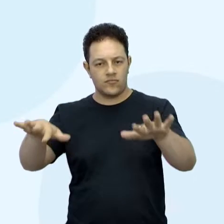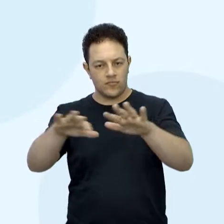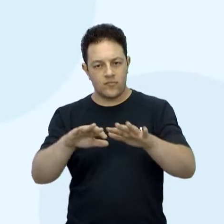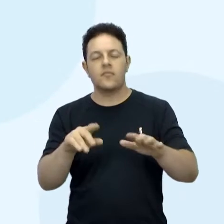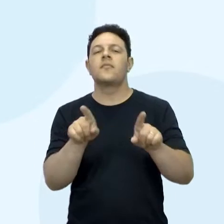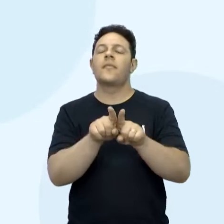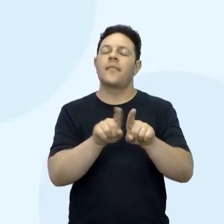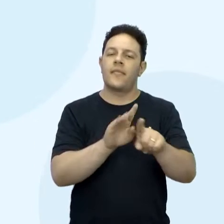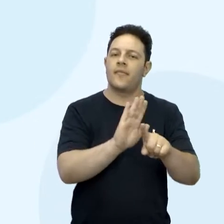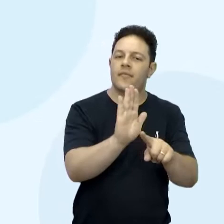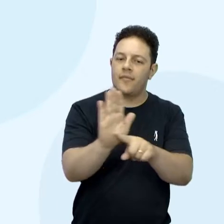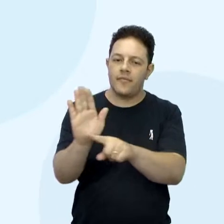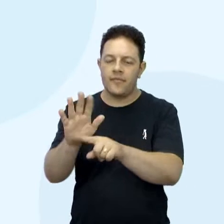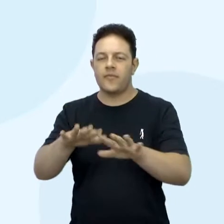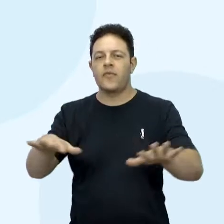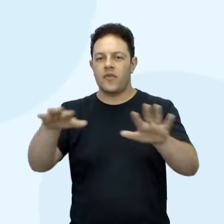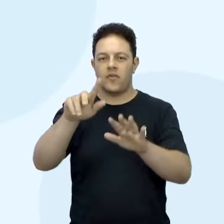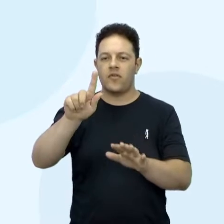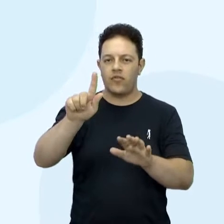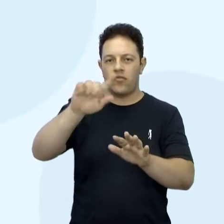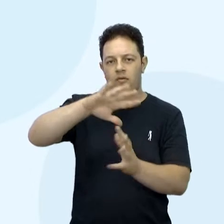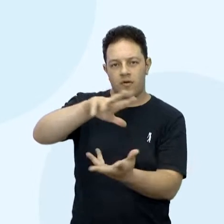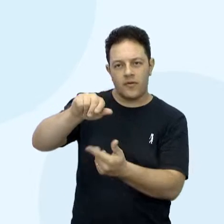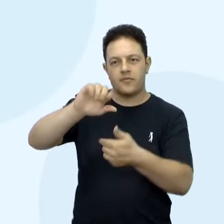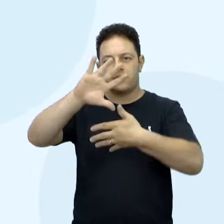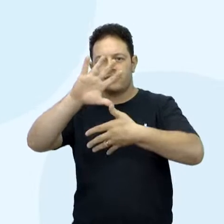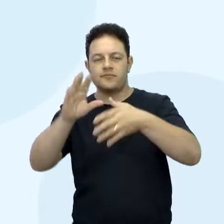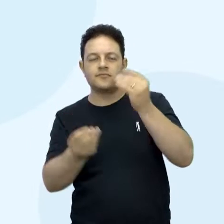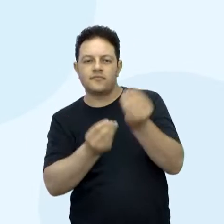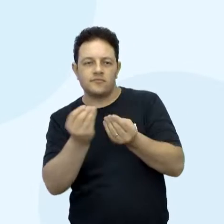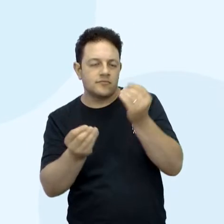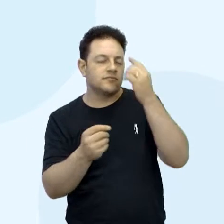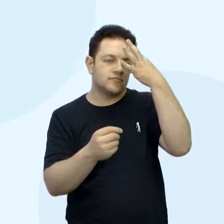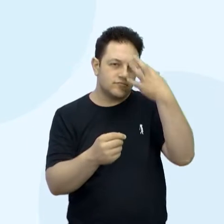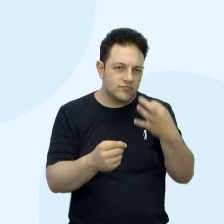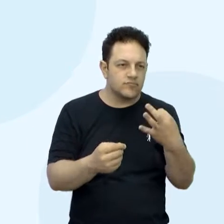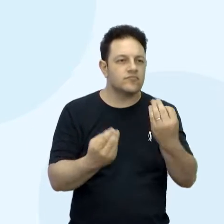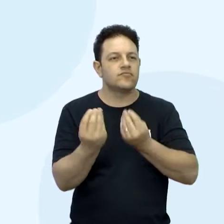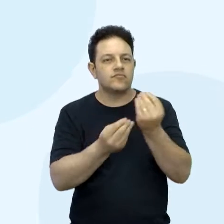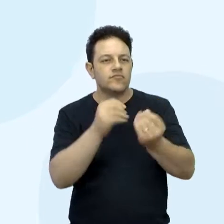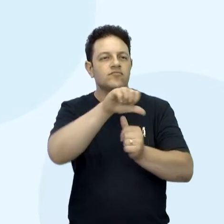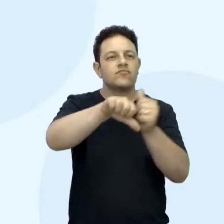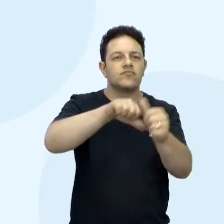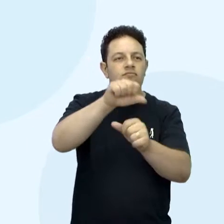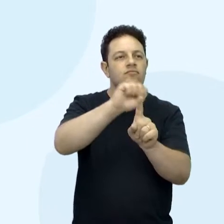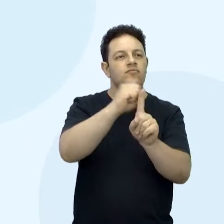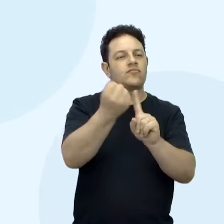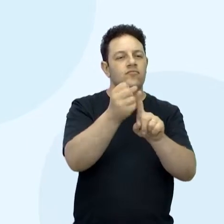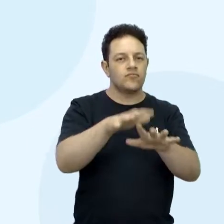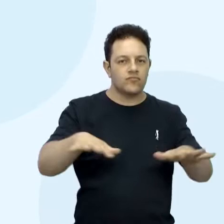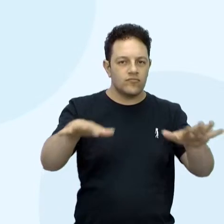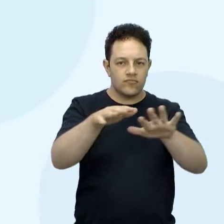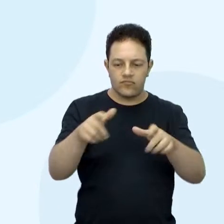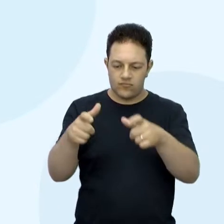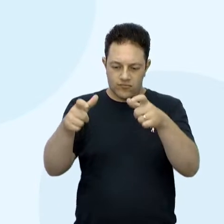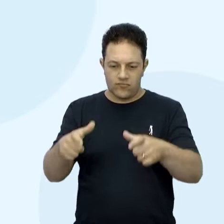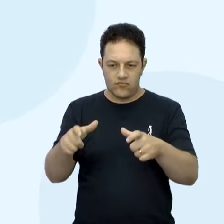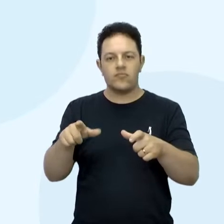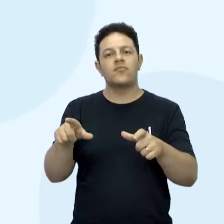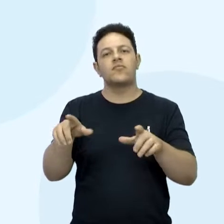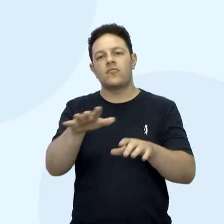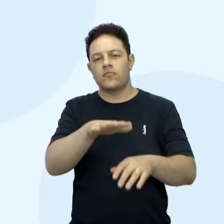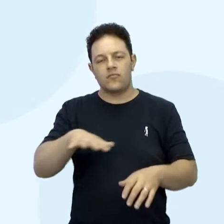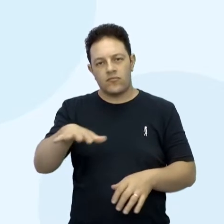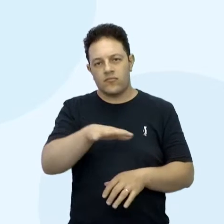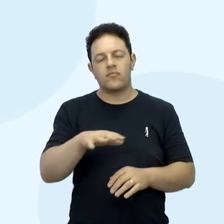contribuições dos conceitos geográficos para a compreensão das transformações na sociedade, território e